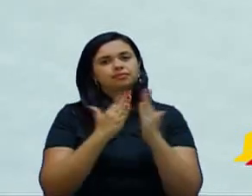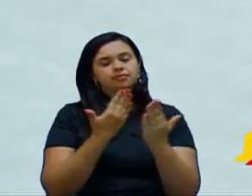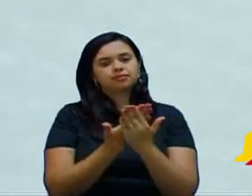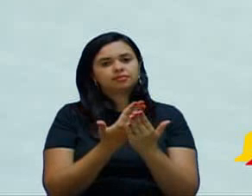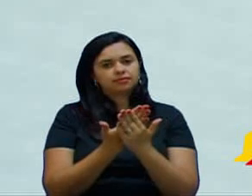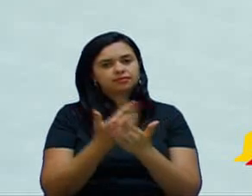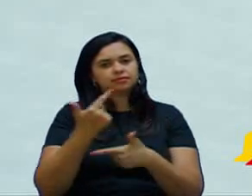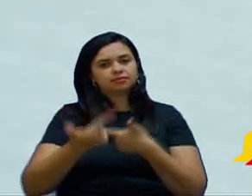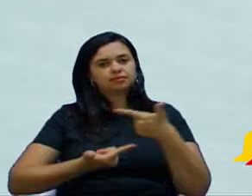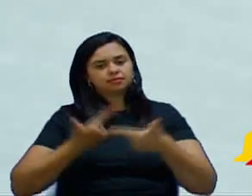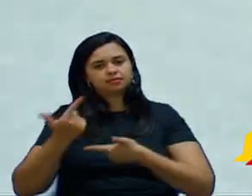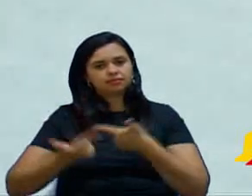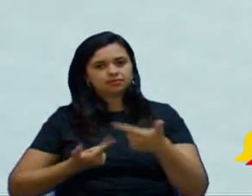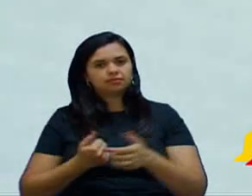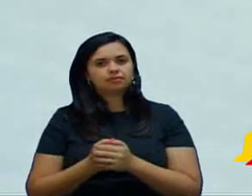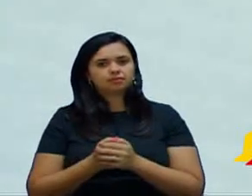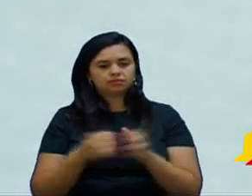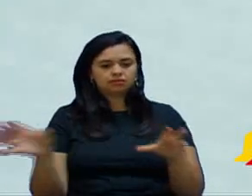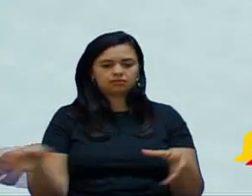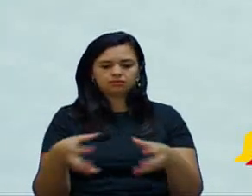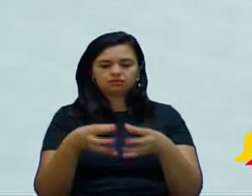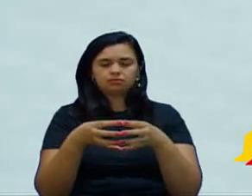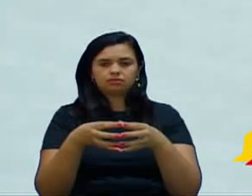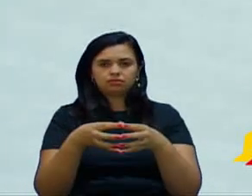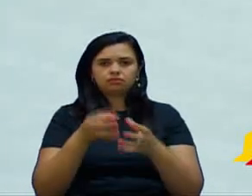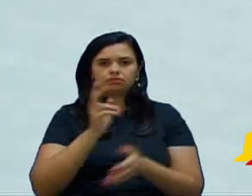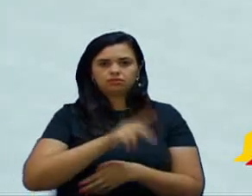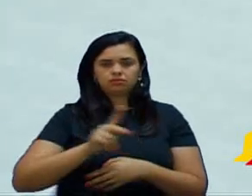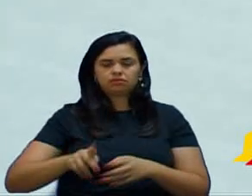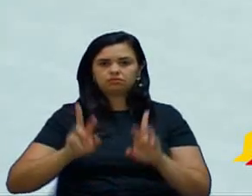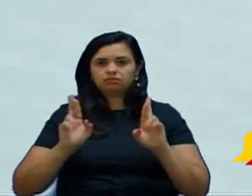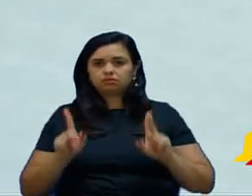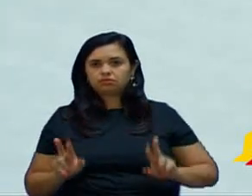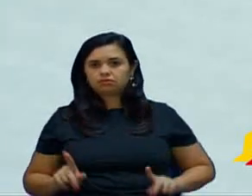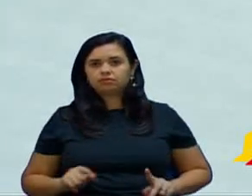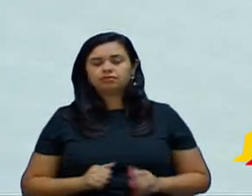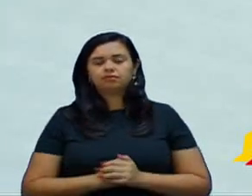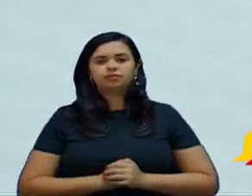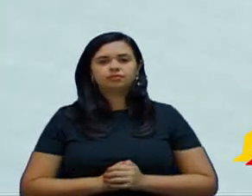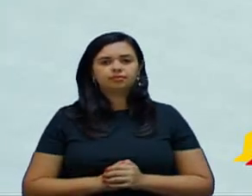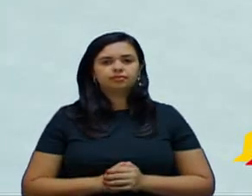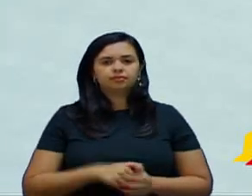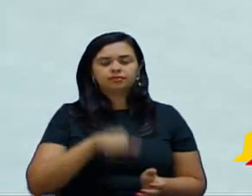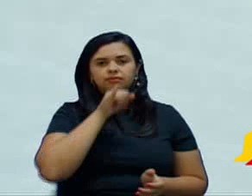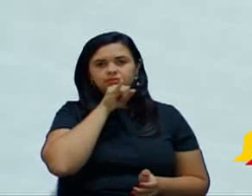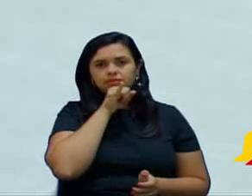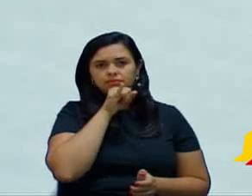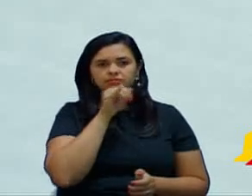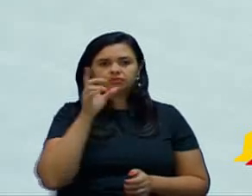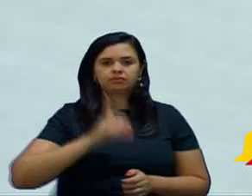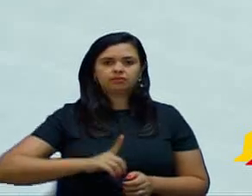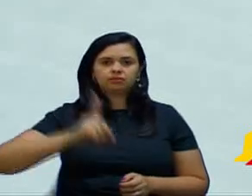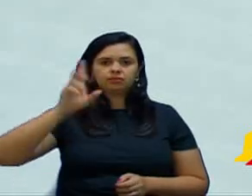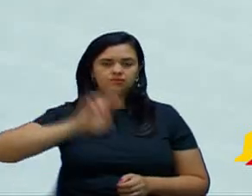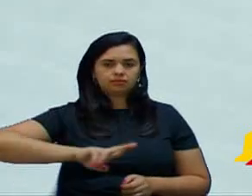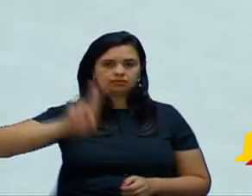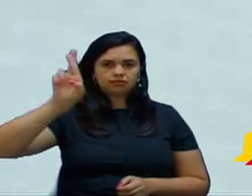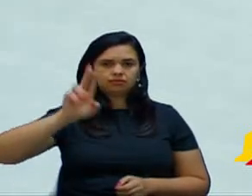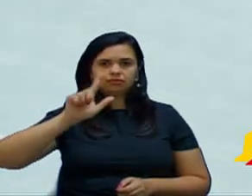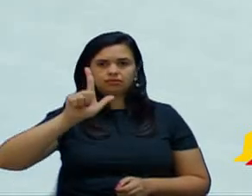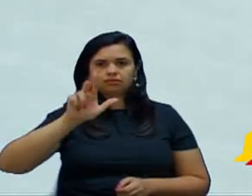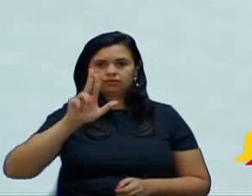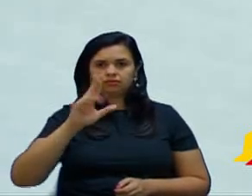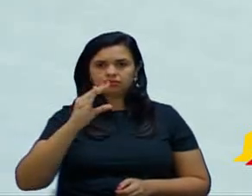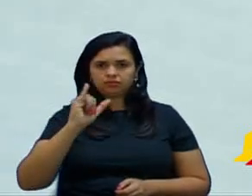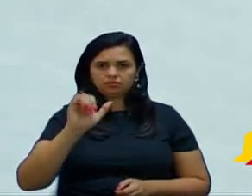um trabalho ali com o corpo docente muito diferenciado. Né? A diretora Lucibel tem feito um